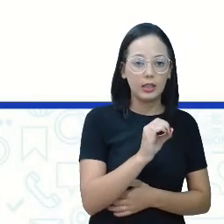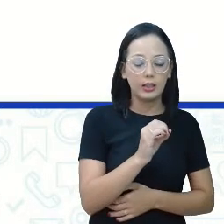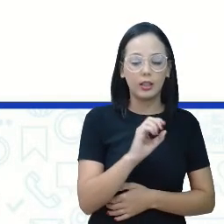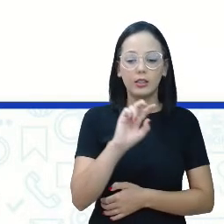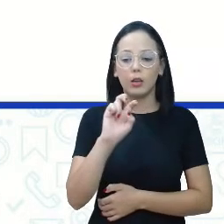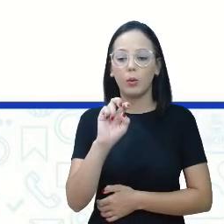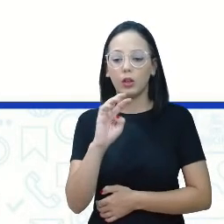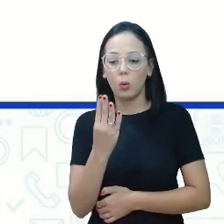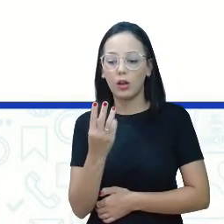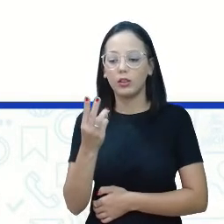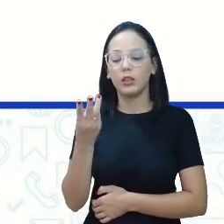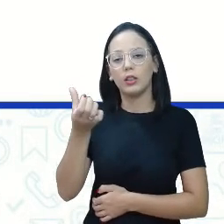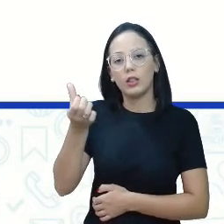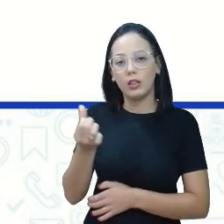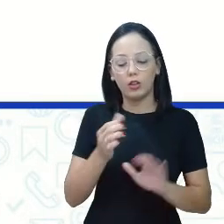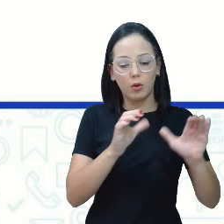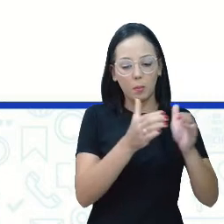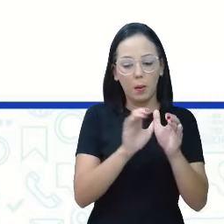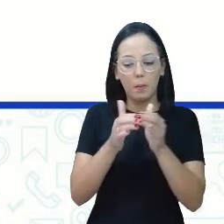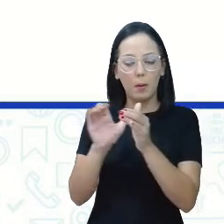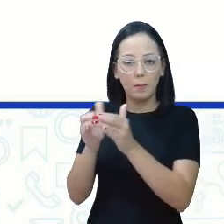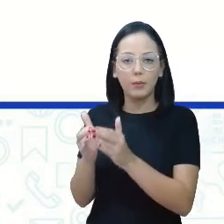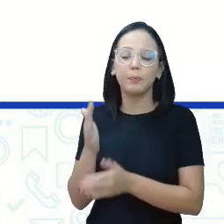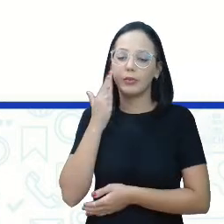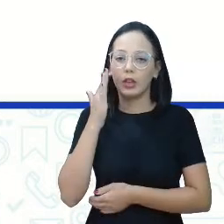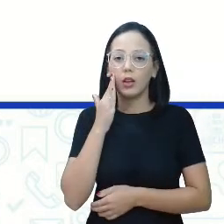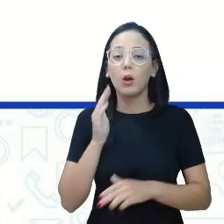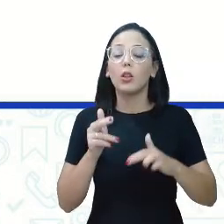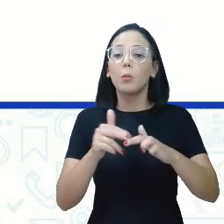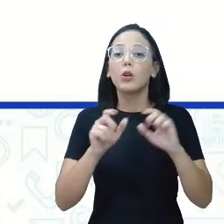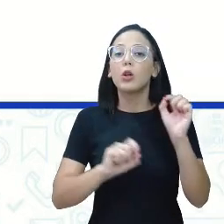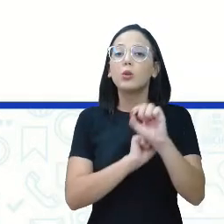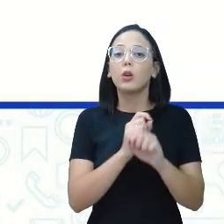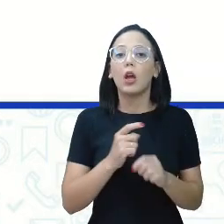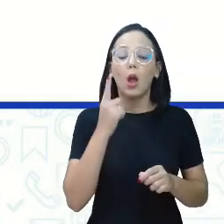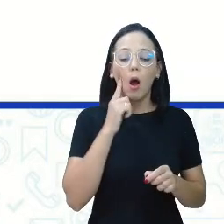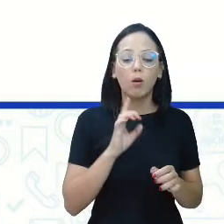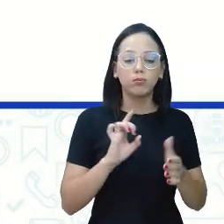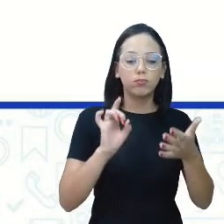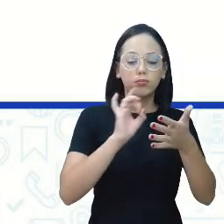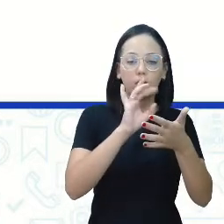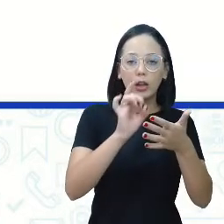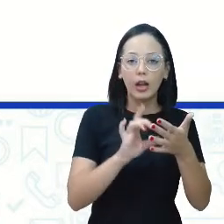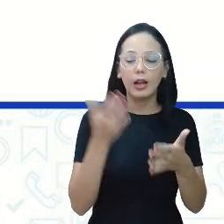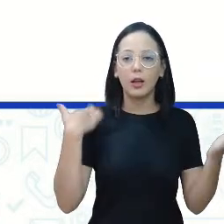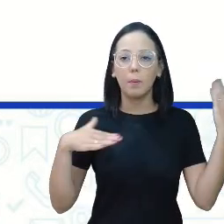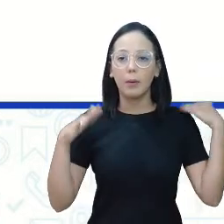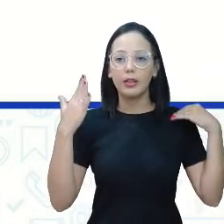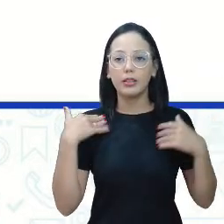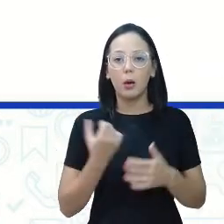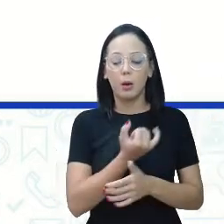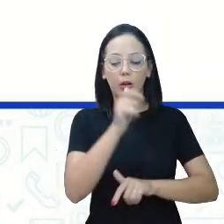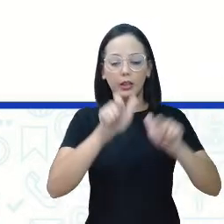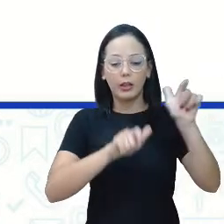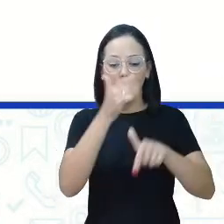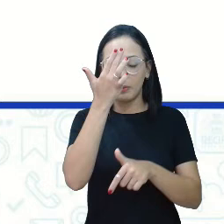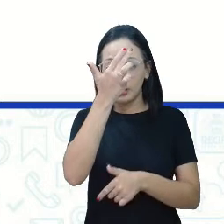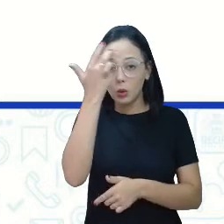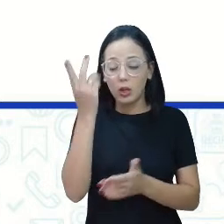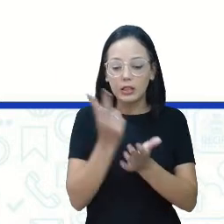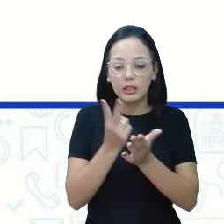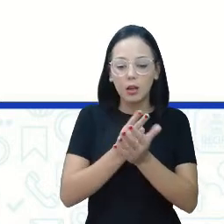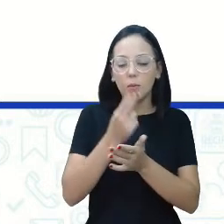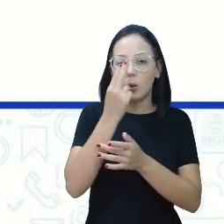54 e 36 pessoas, né? De modo que em cada passeio a quantidade de pessoas sejam iguais e